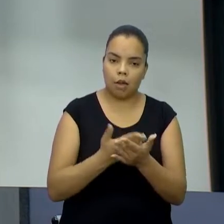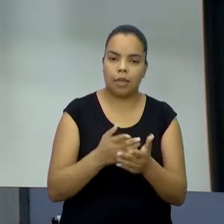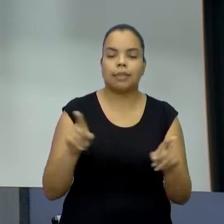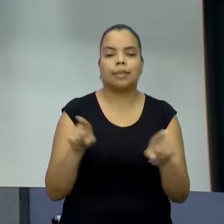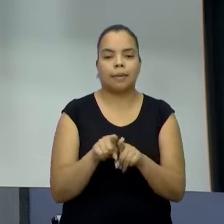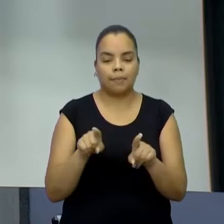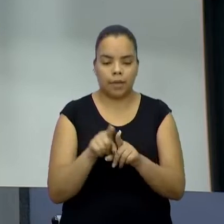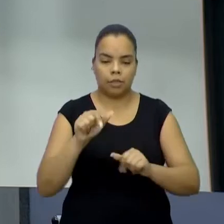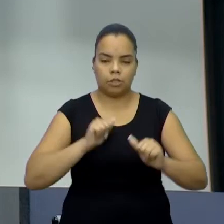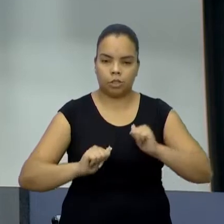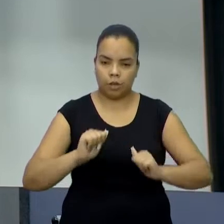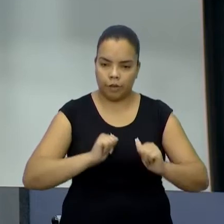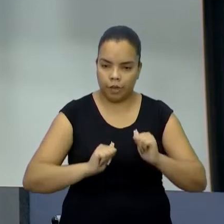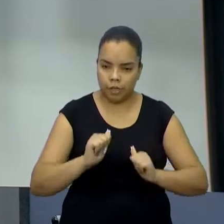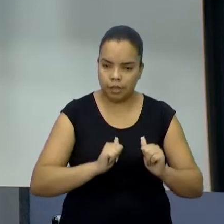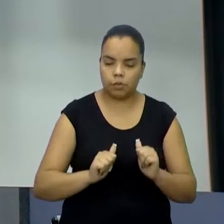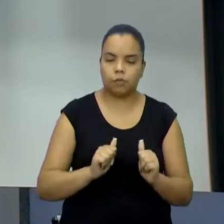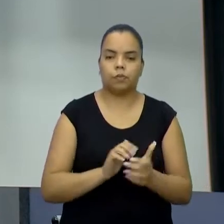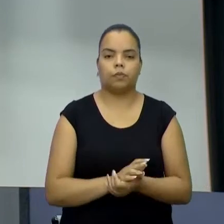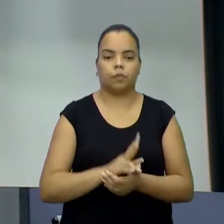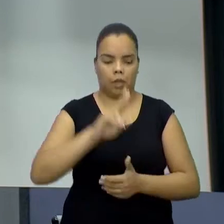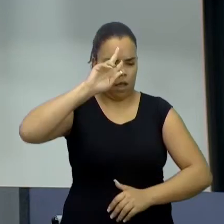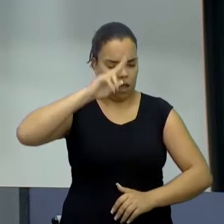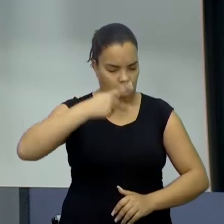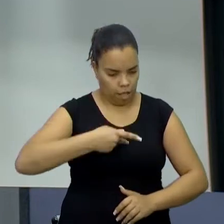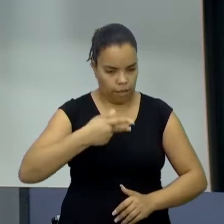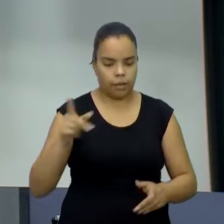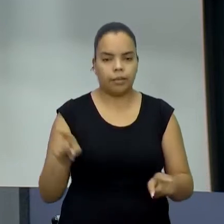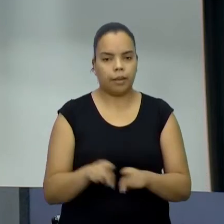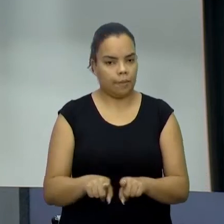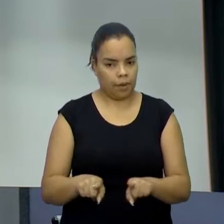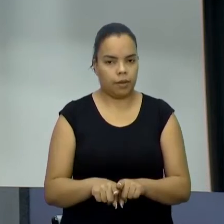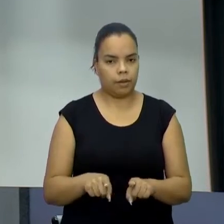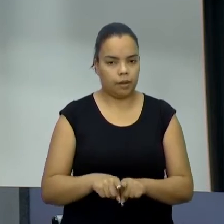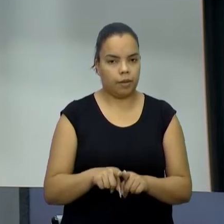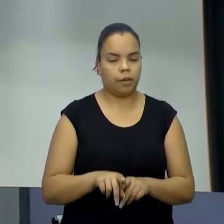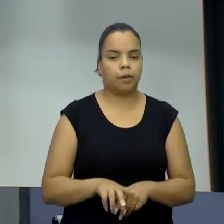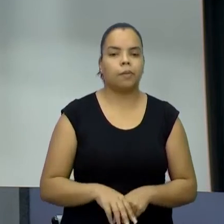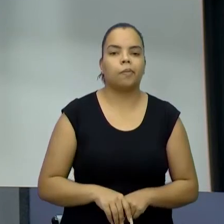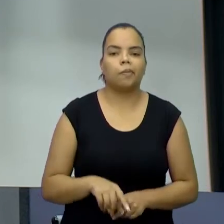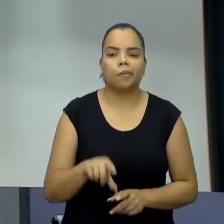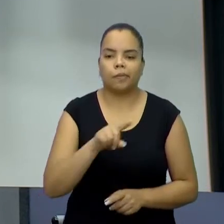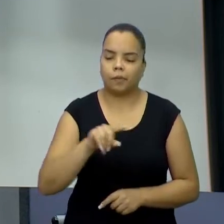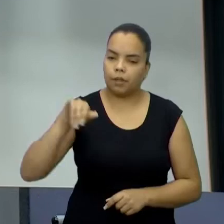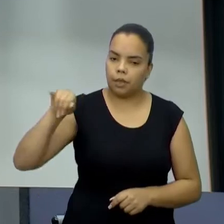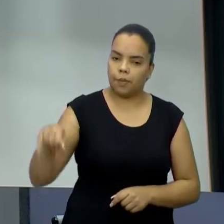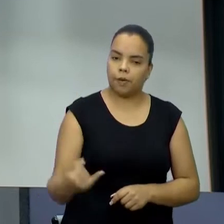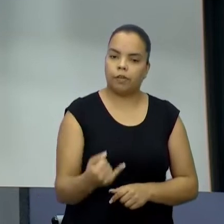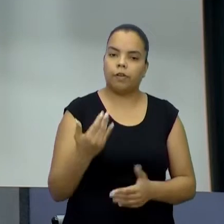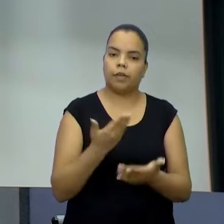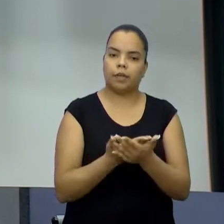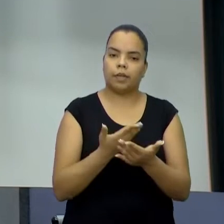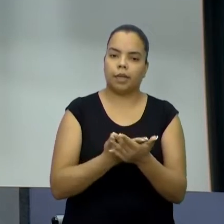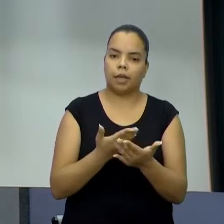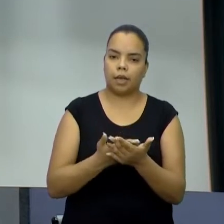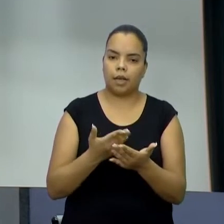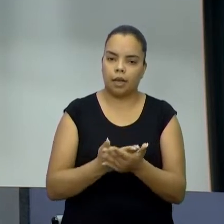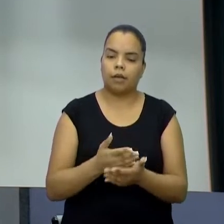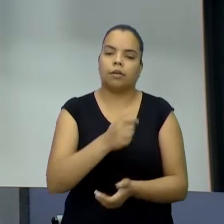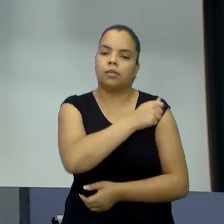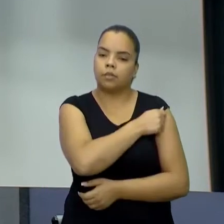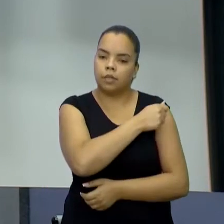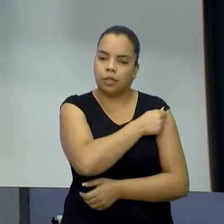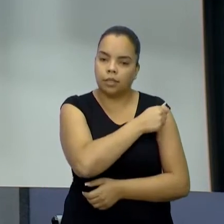de avaliação e autoavaliação do processo. Então, que vocês aproveitem a aula,